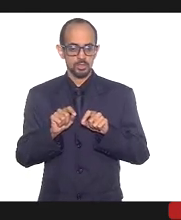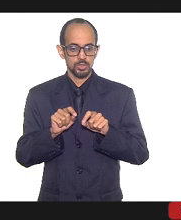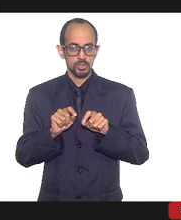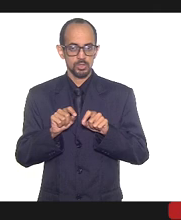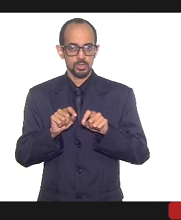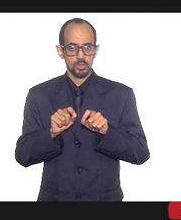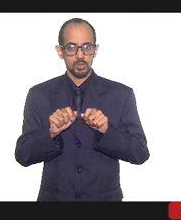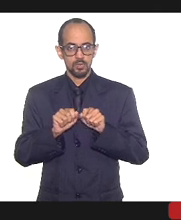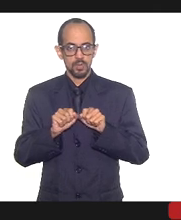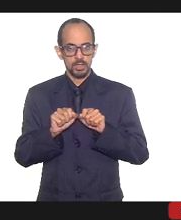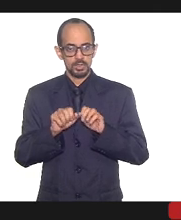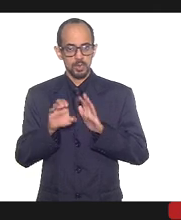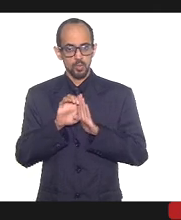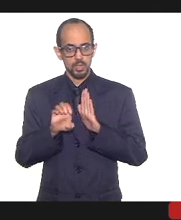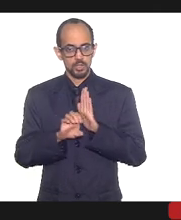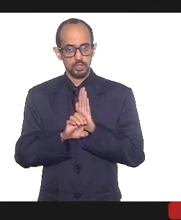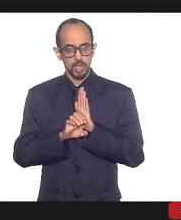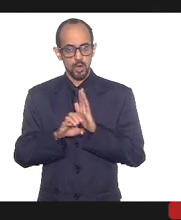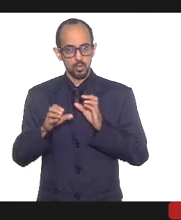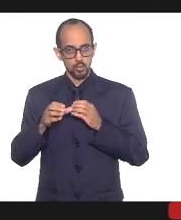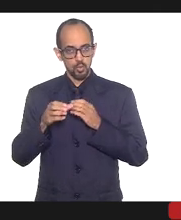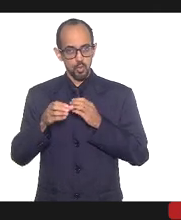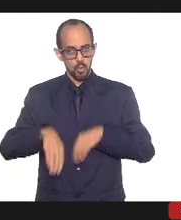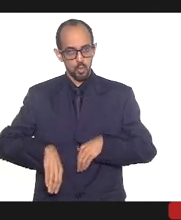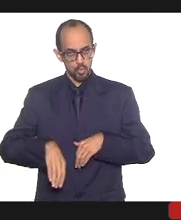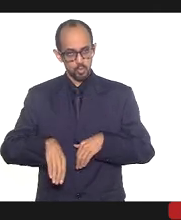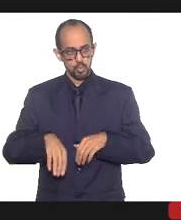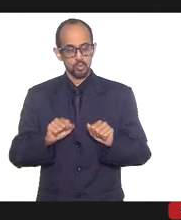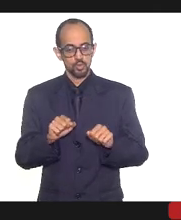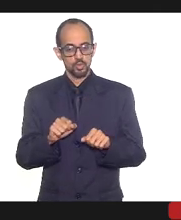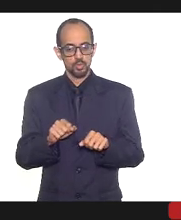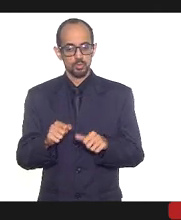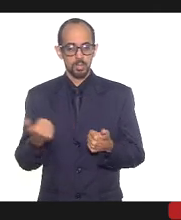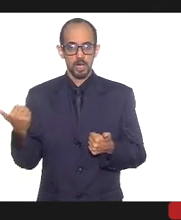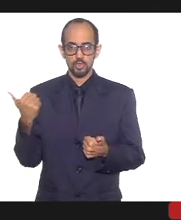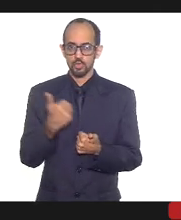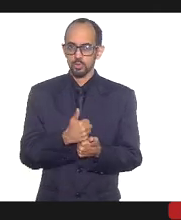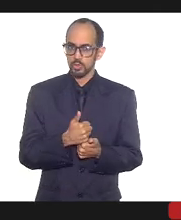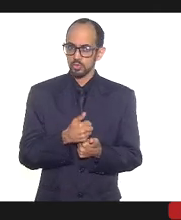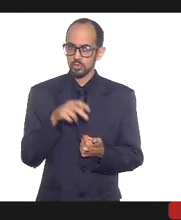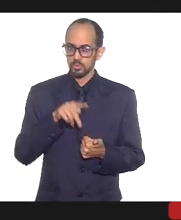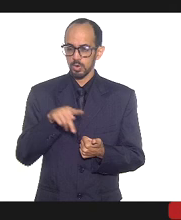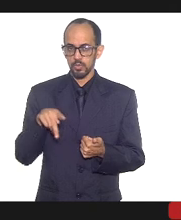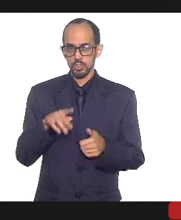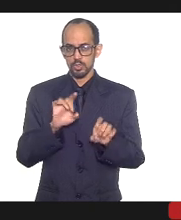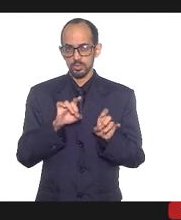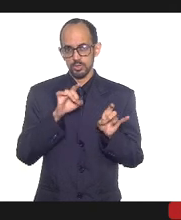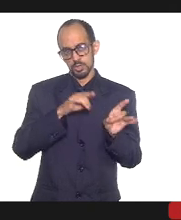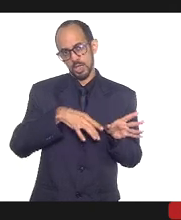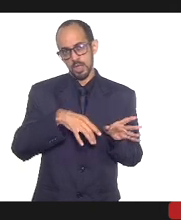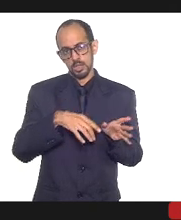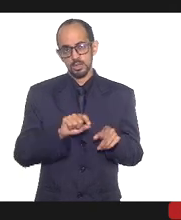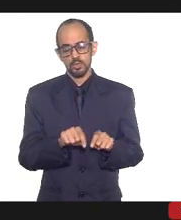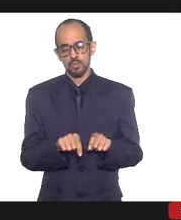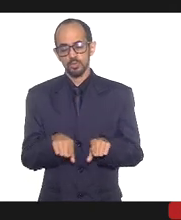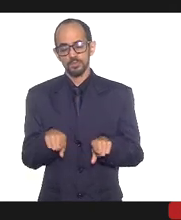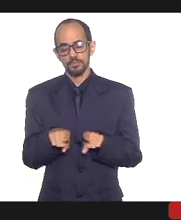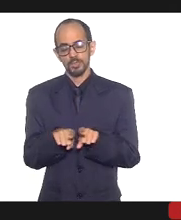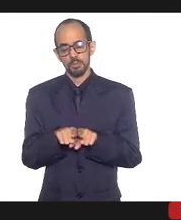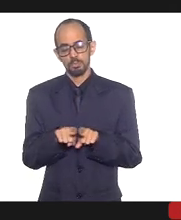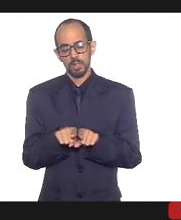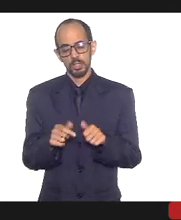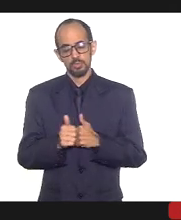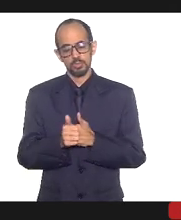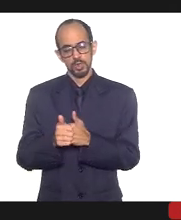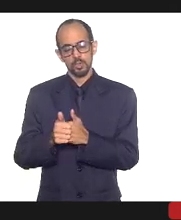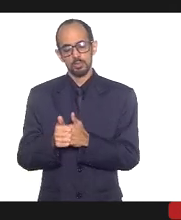um edital de concurso, de chamada de concurso, para suprir a vacância de professores na rede estadual, e temos acompanhado também